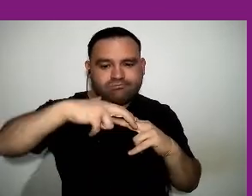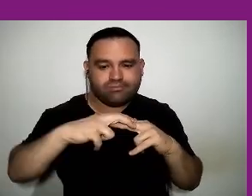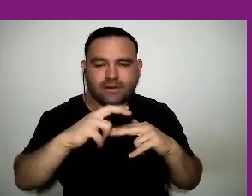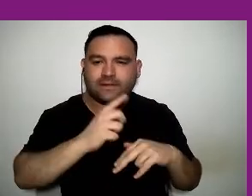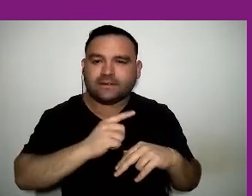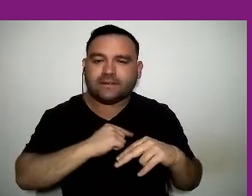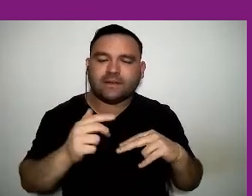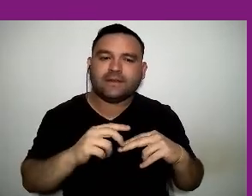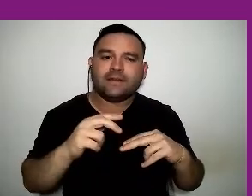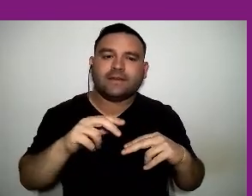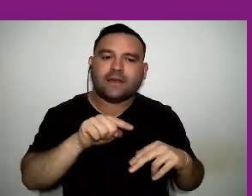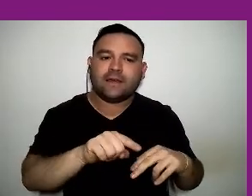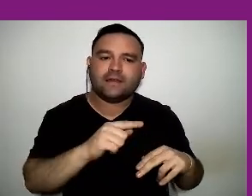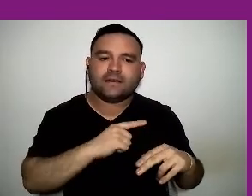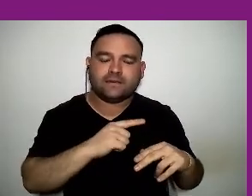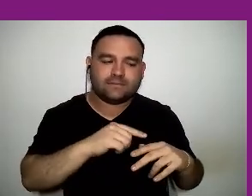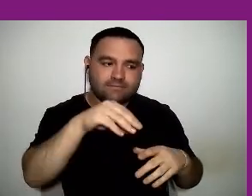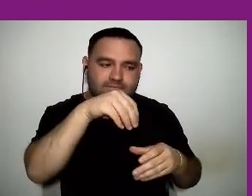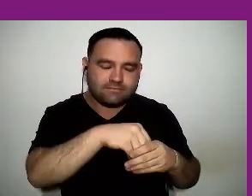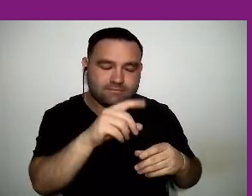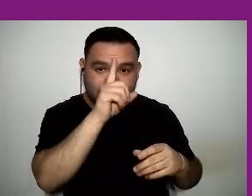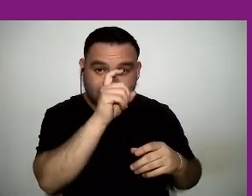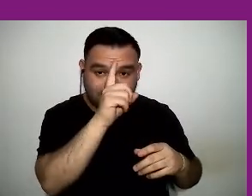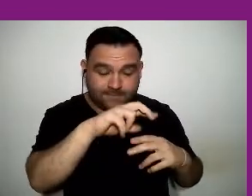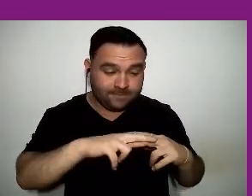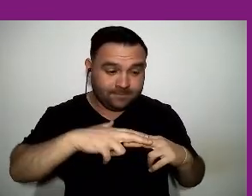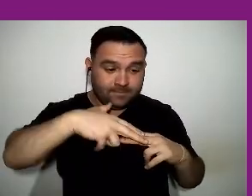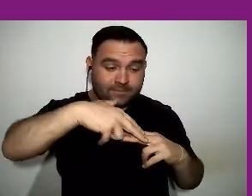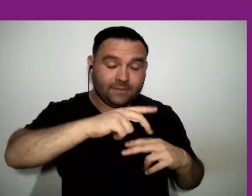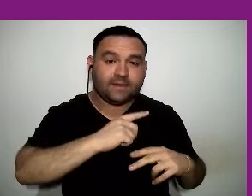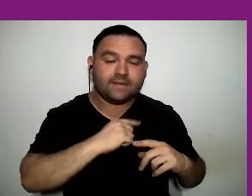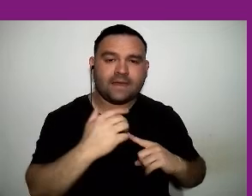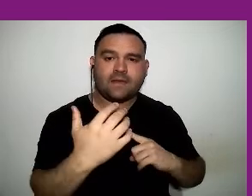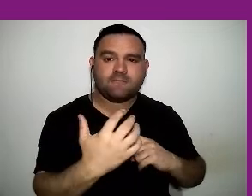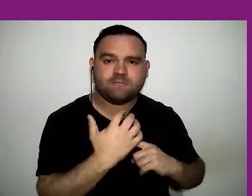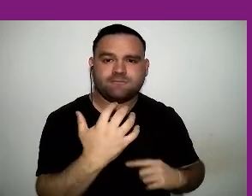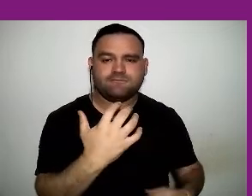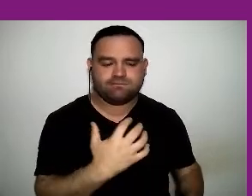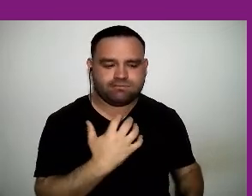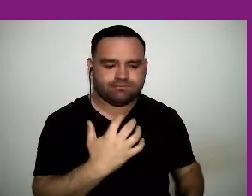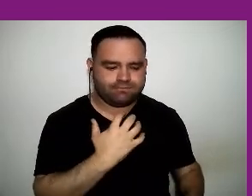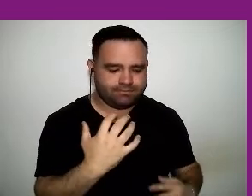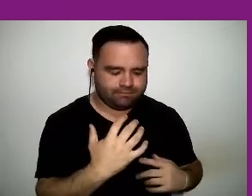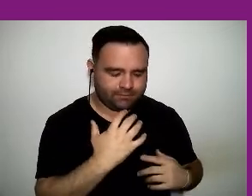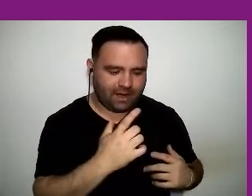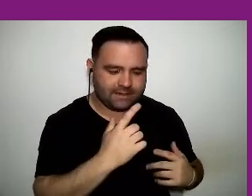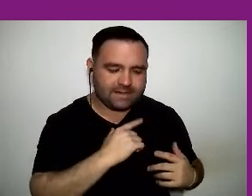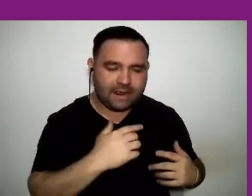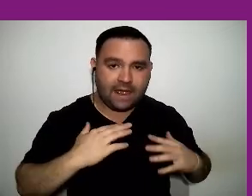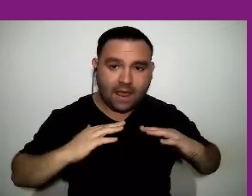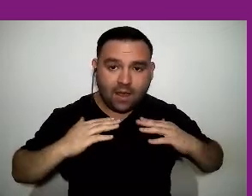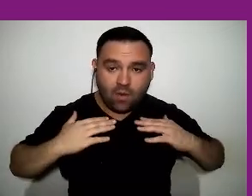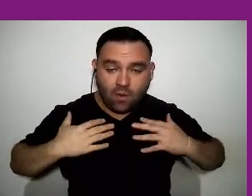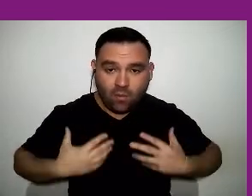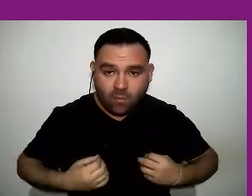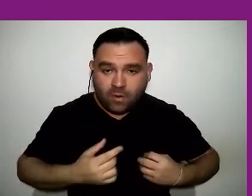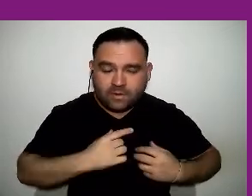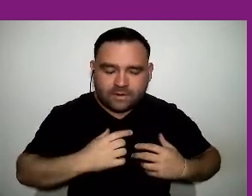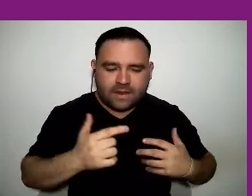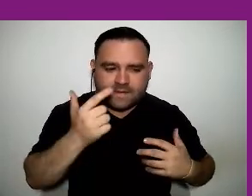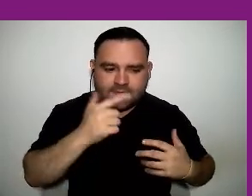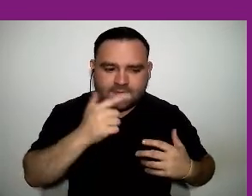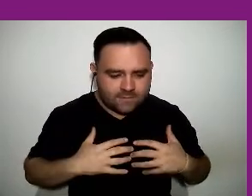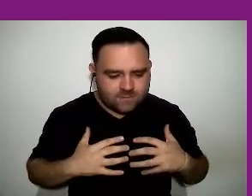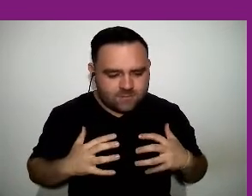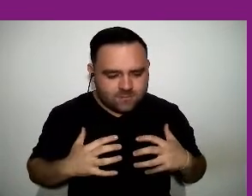curvas PVs à beira-leito, quando você vai pressurizando, esse pulmão ele vai ganhando complacência,